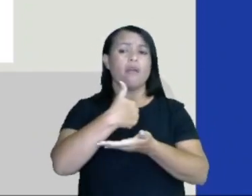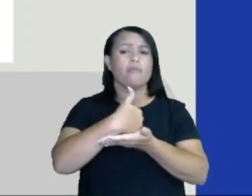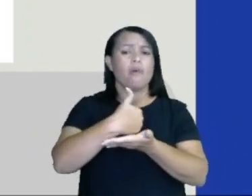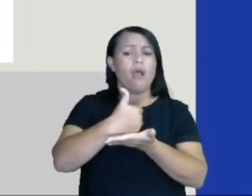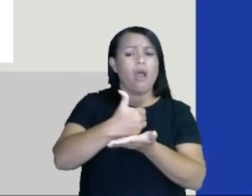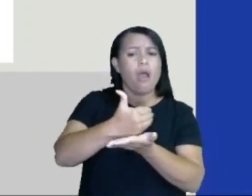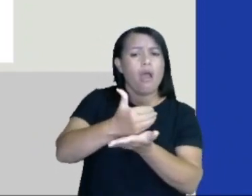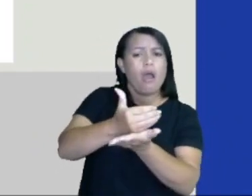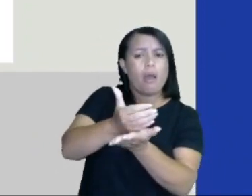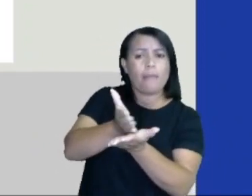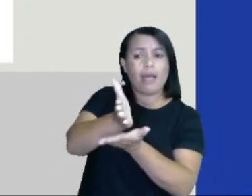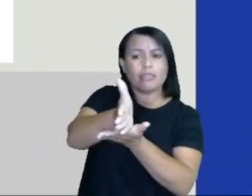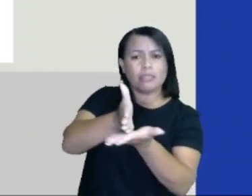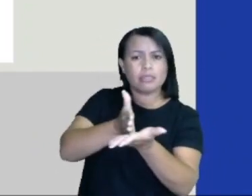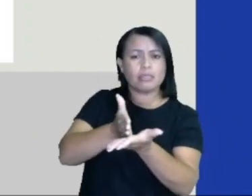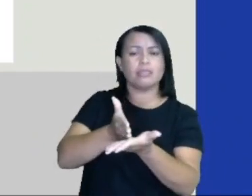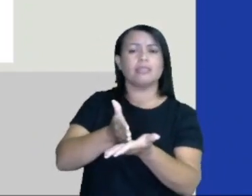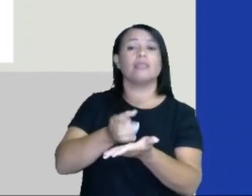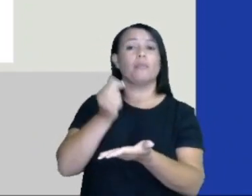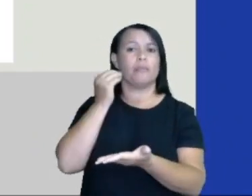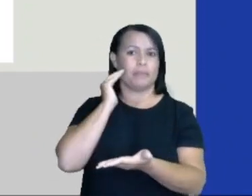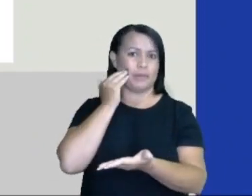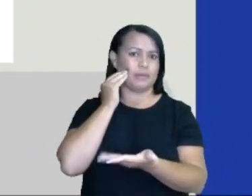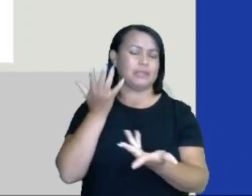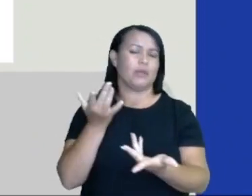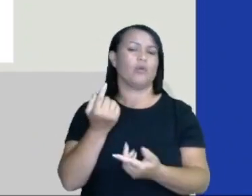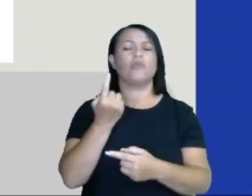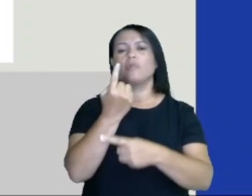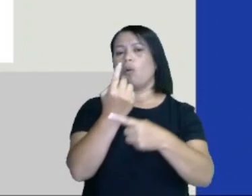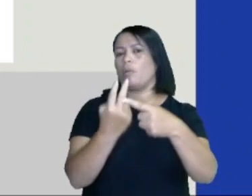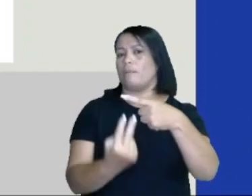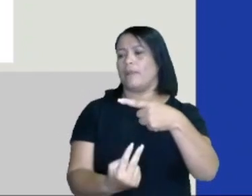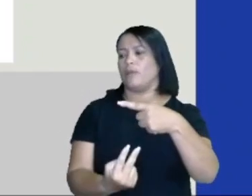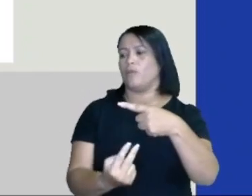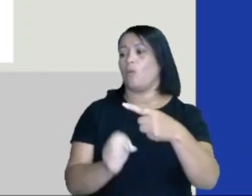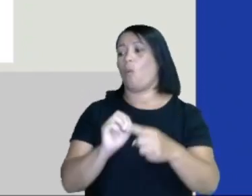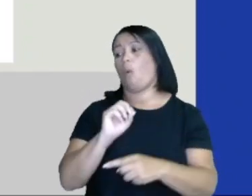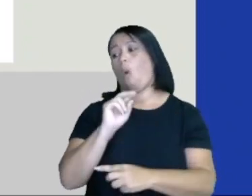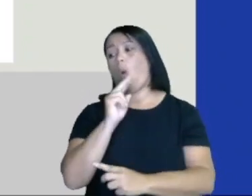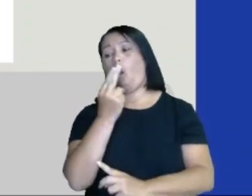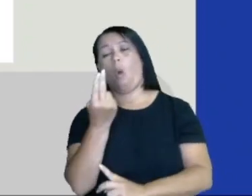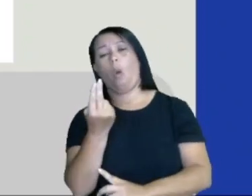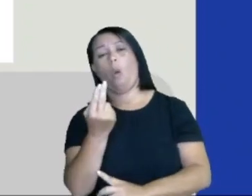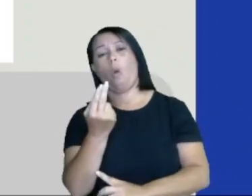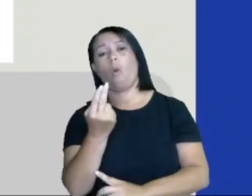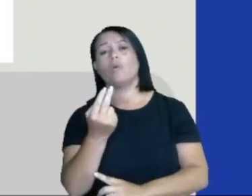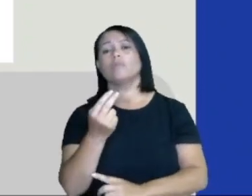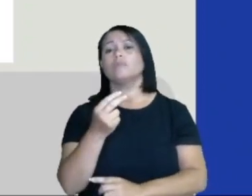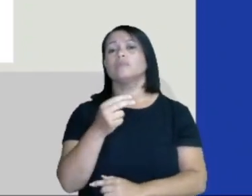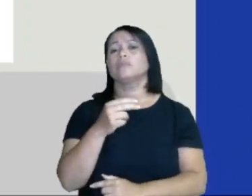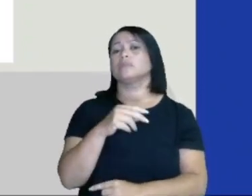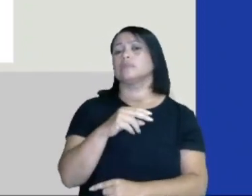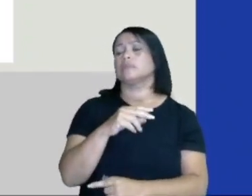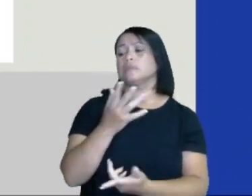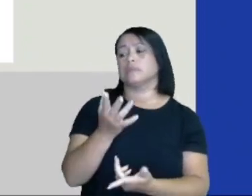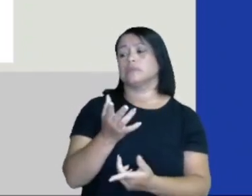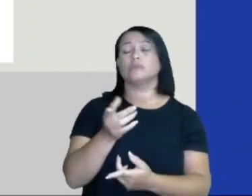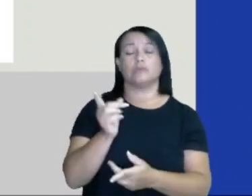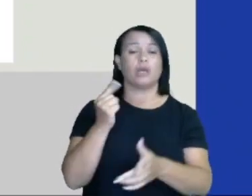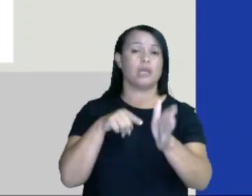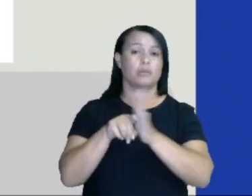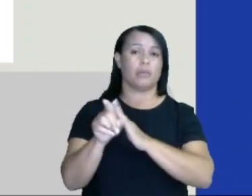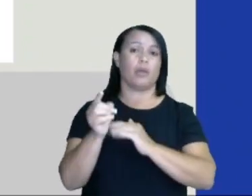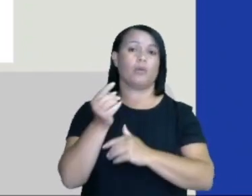dividida ao meio. Então, 1,5 ou 5, no caso da